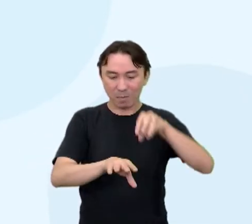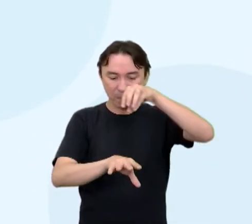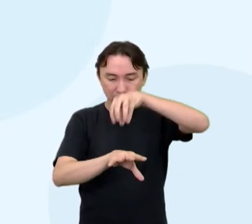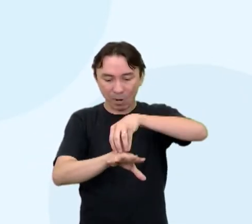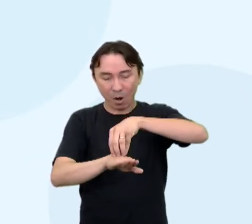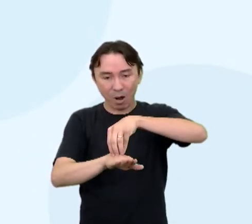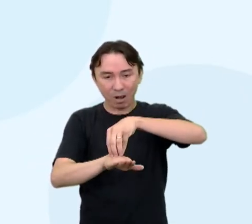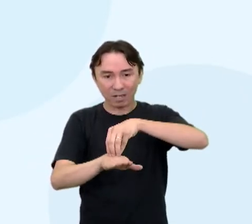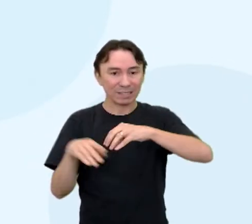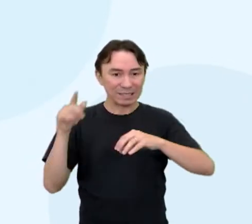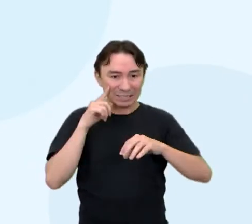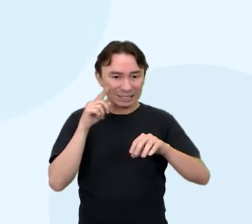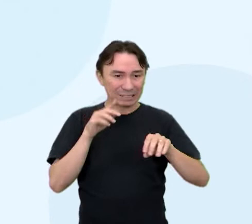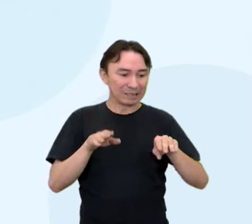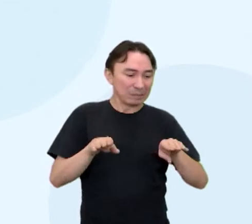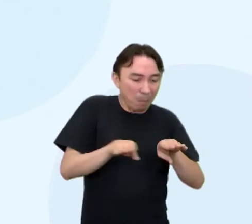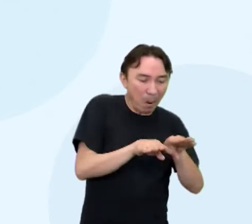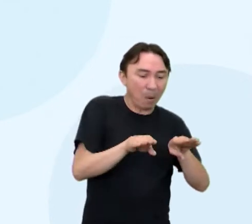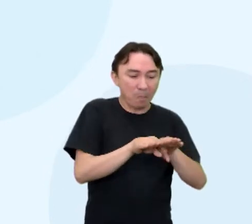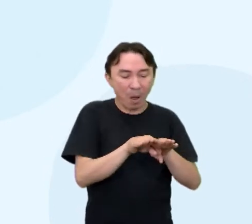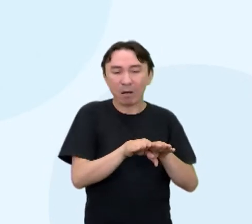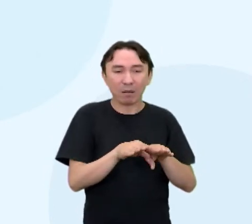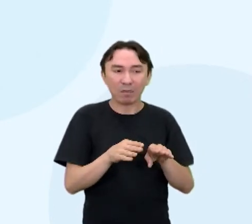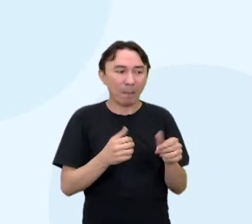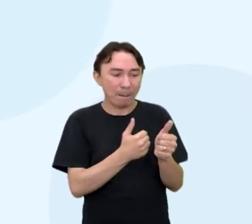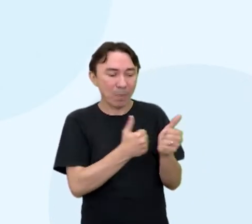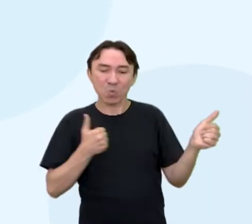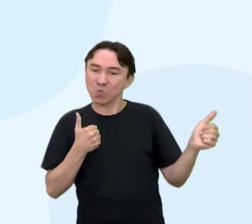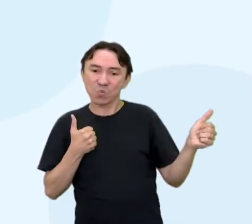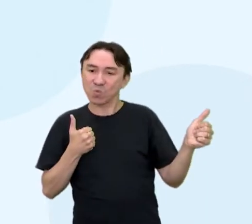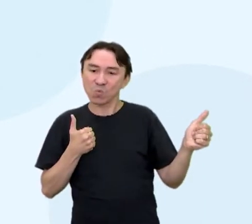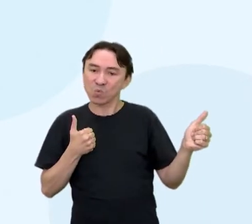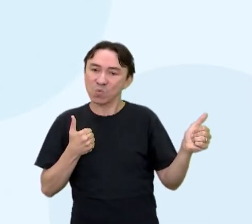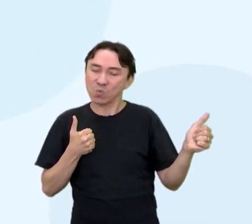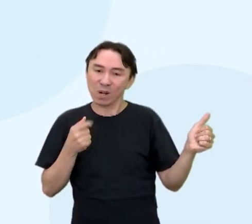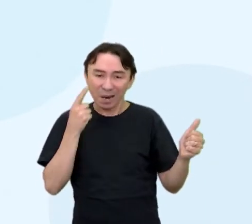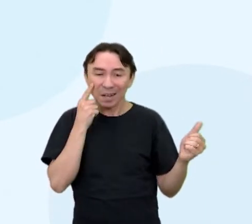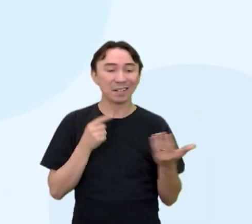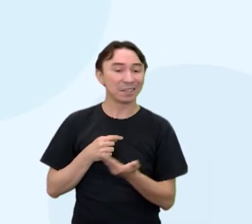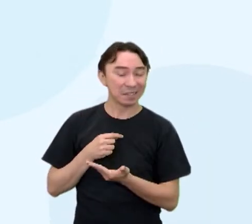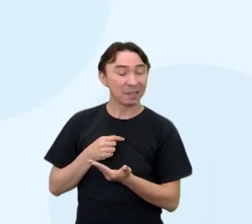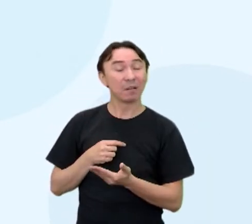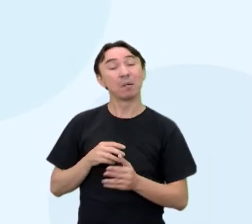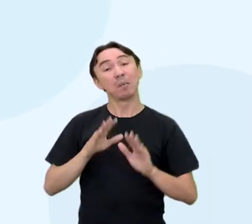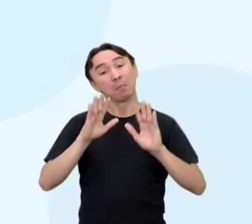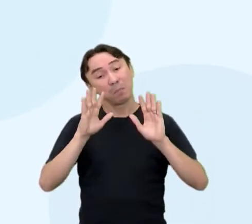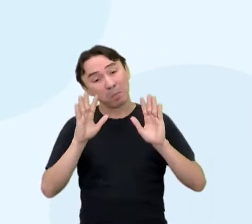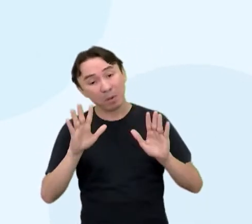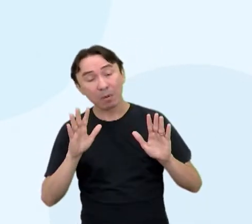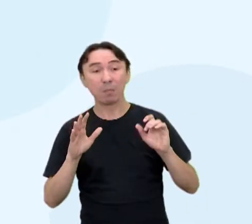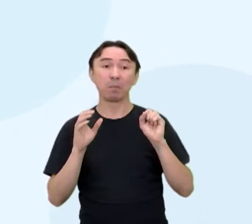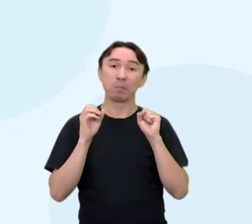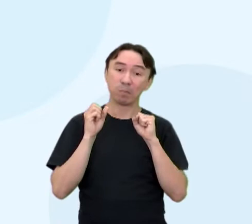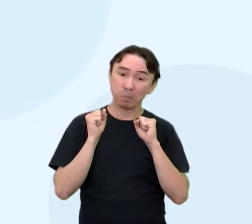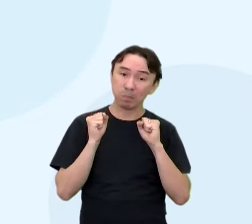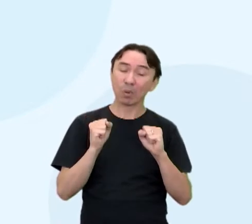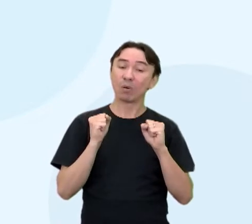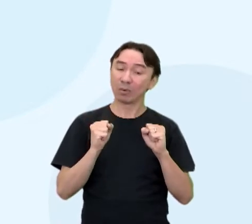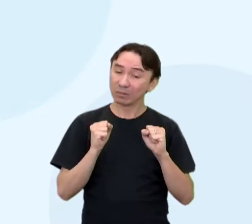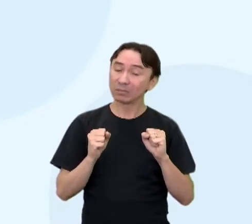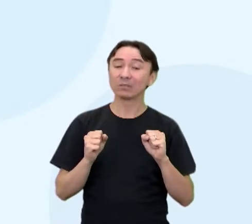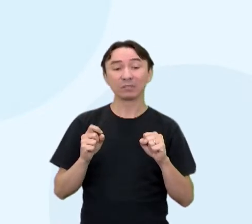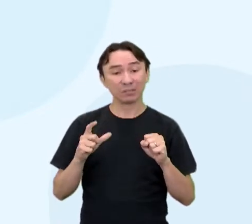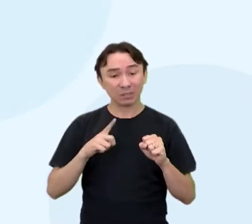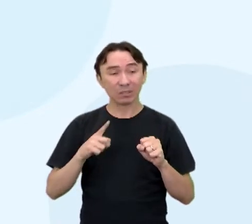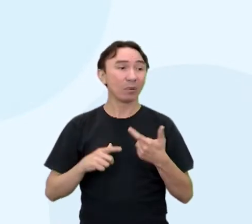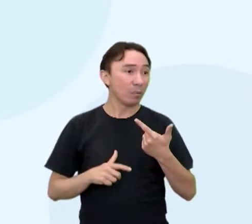ou afastamento de placas tectônicas, não tem problema de tectonismo ou vulcanismo, mas pode sofrer, né, com abalos sísmicos